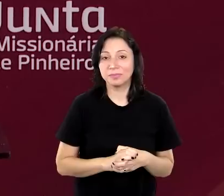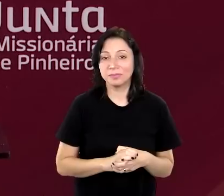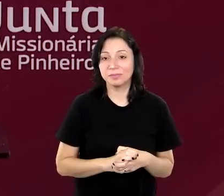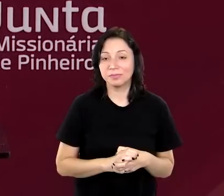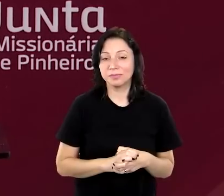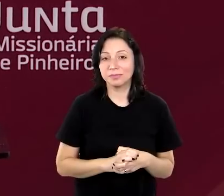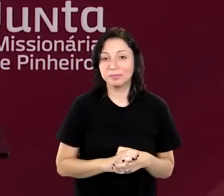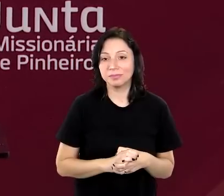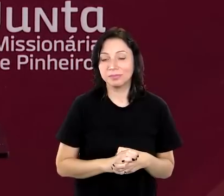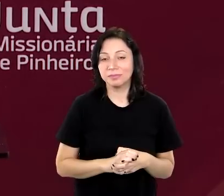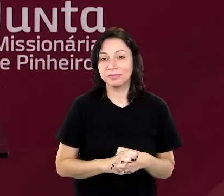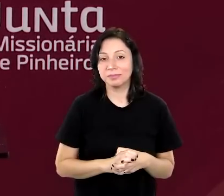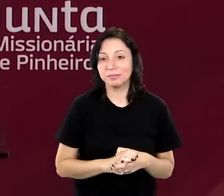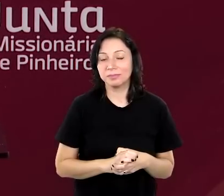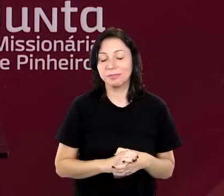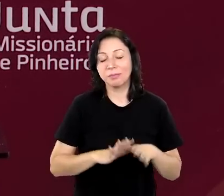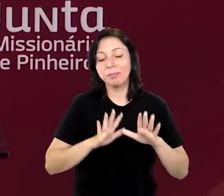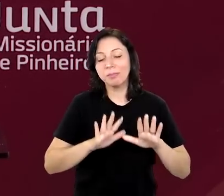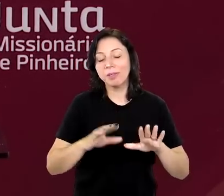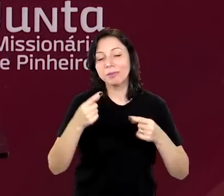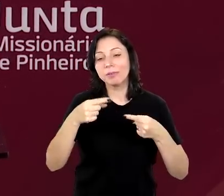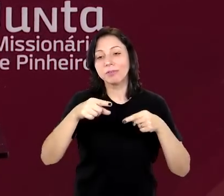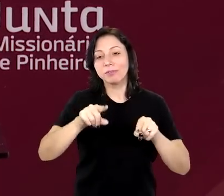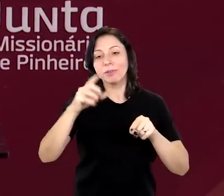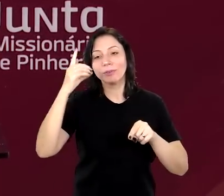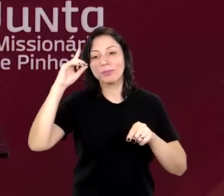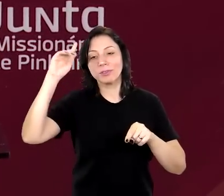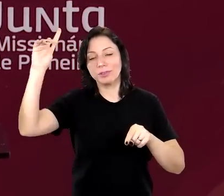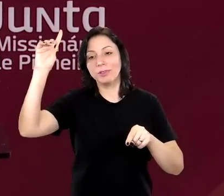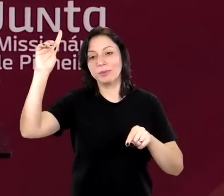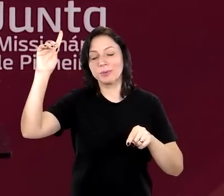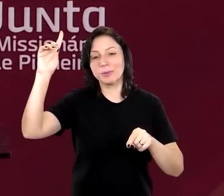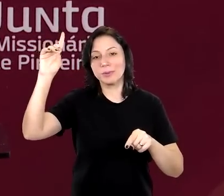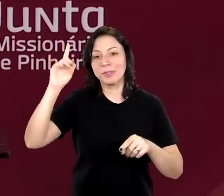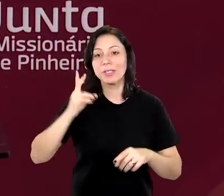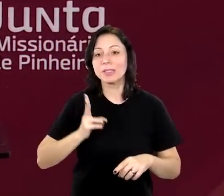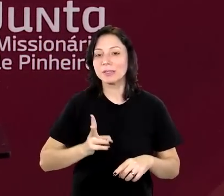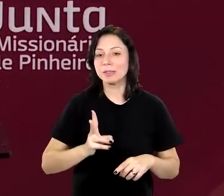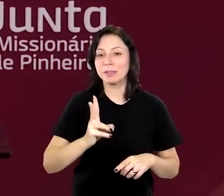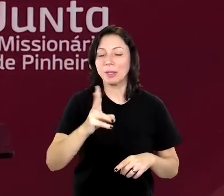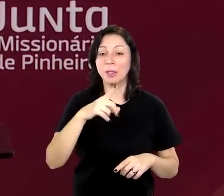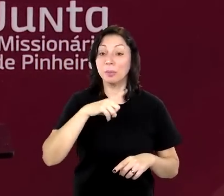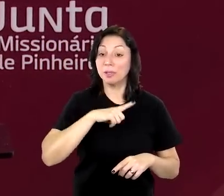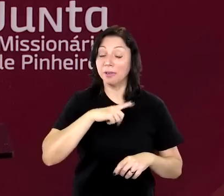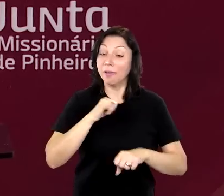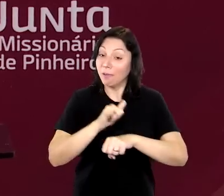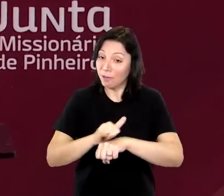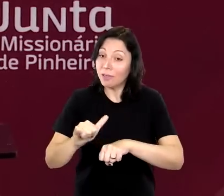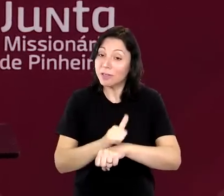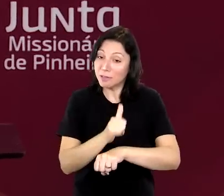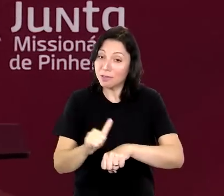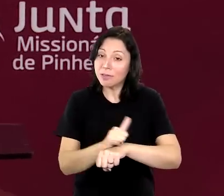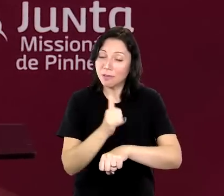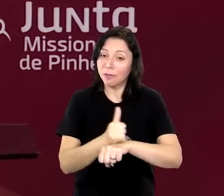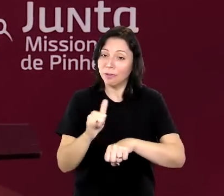Mas o desafio de Deus vem sempre acompanhado com os recursos de Deus.